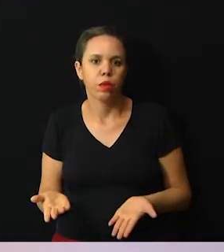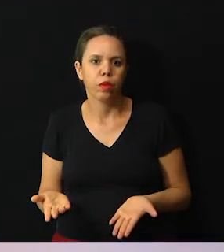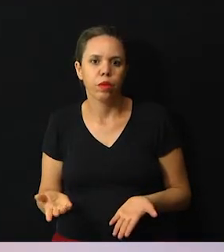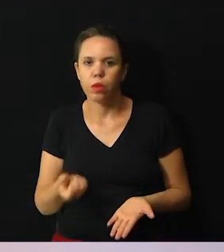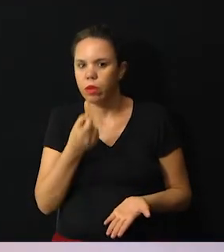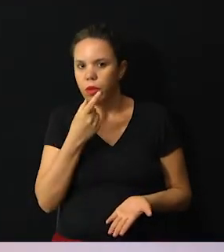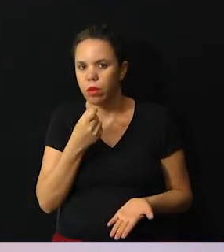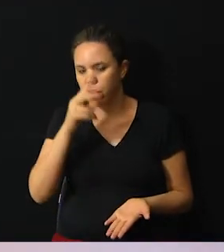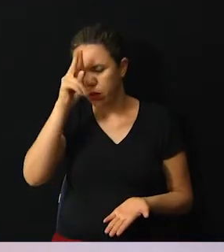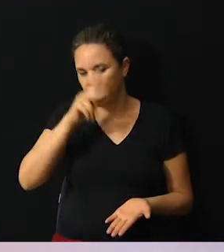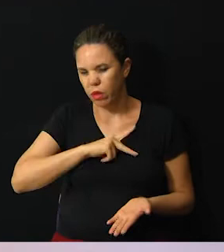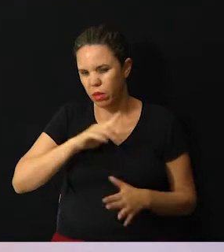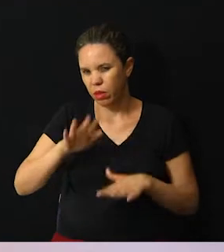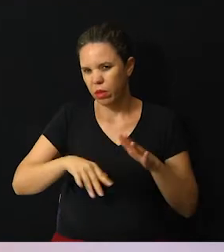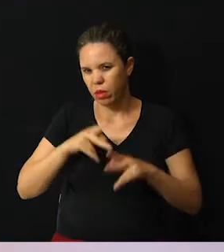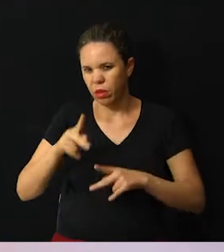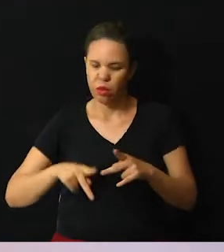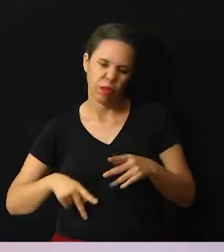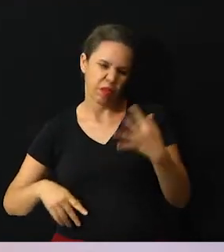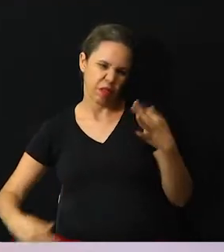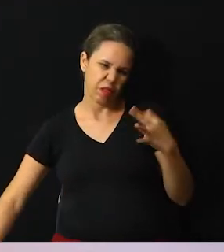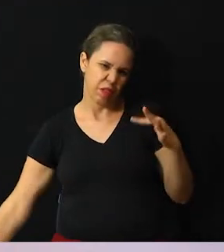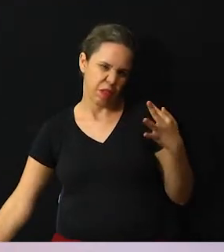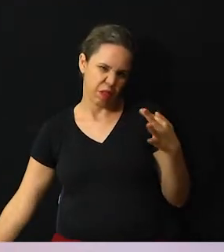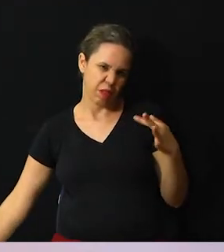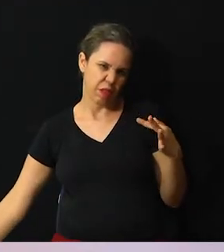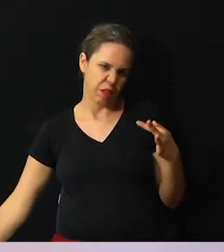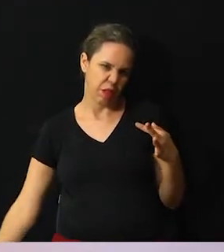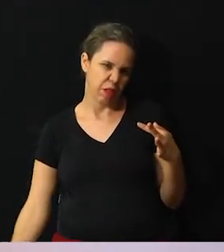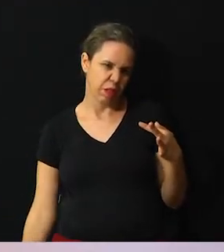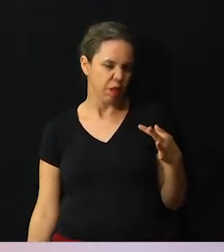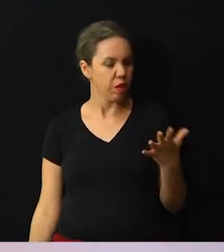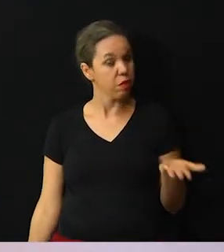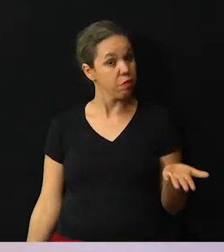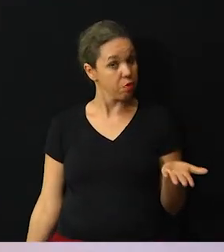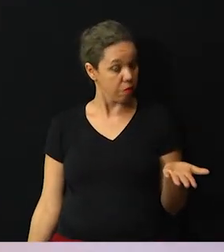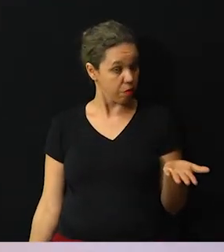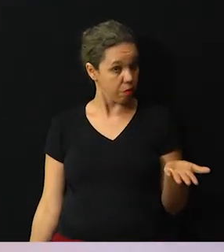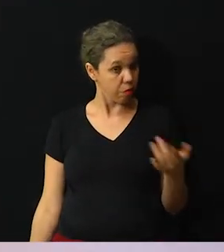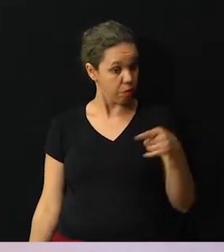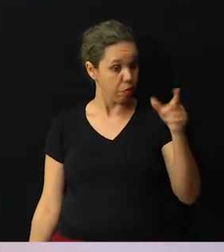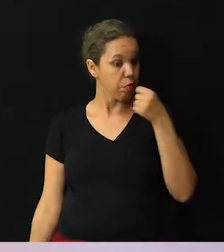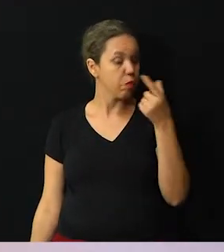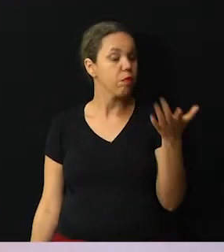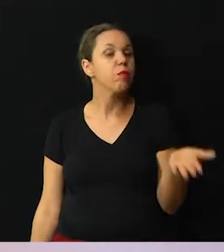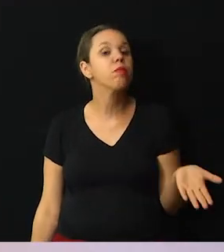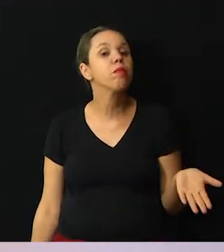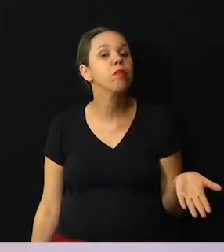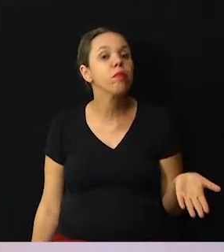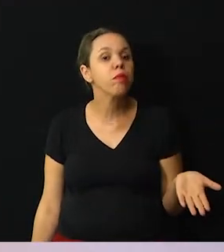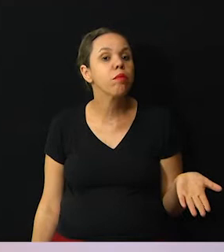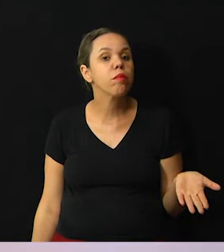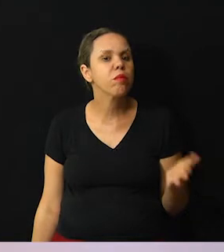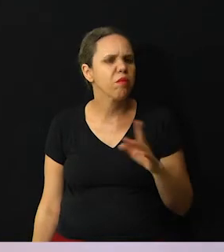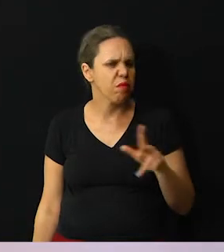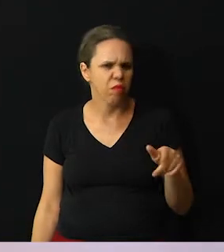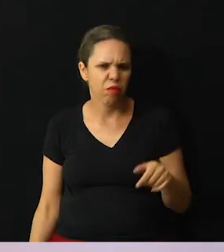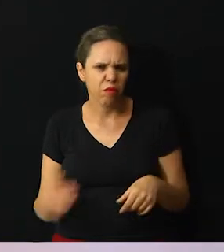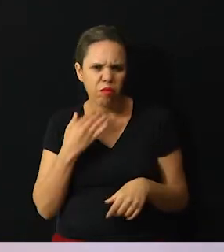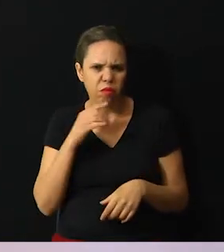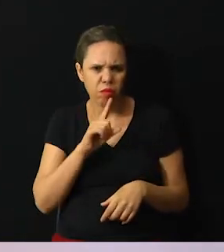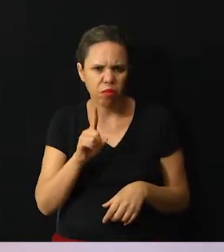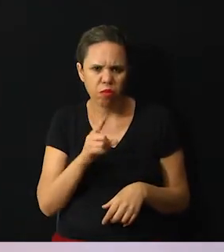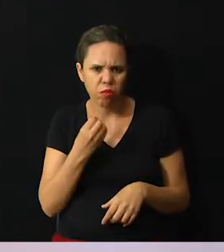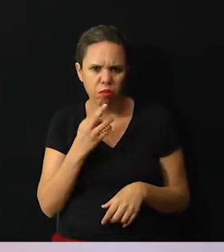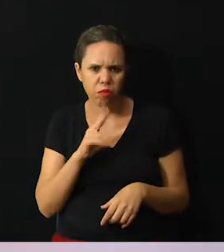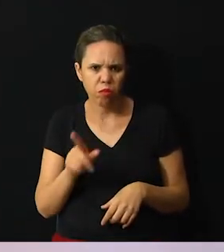a automedicação, porque normalmente a gente tá com uma dor ali, outra aqui, ou com muita dor, enfim, vai lá e toma um remedinho. Isso não é